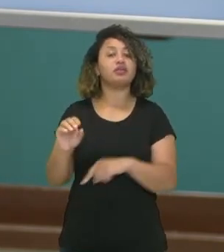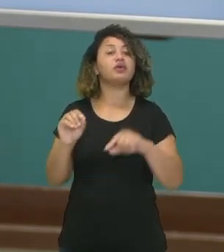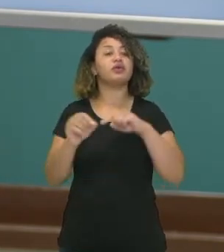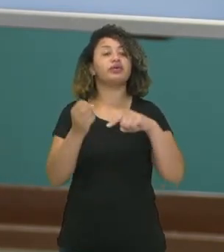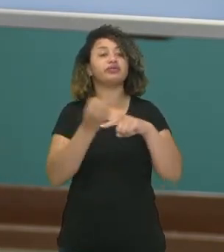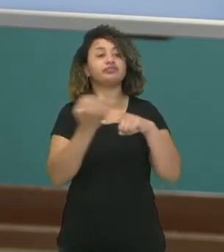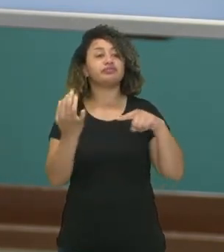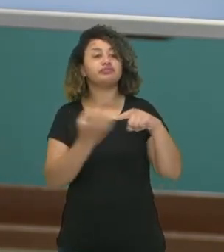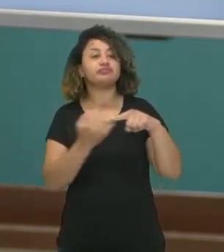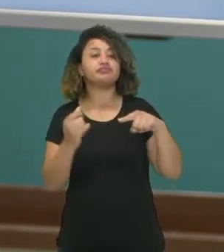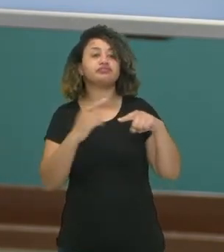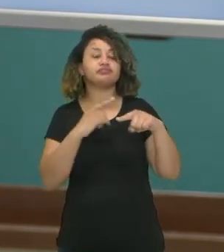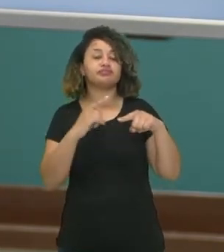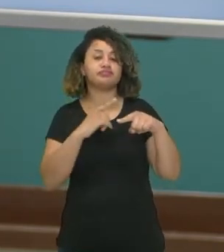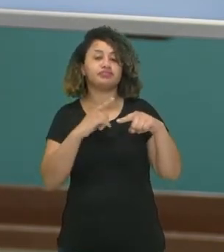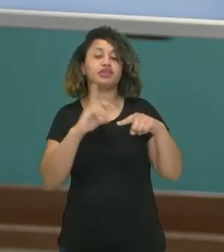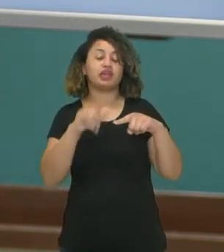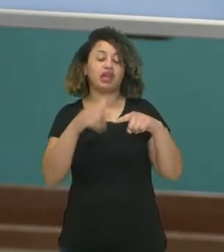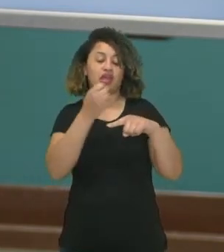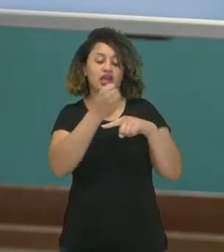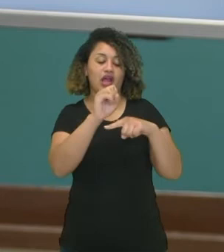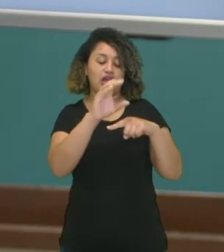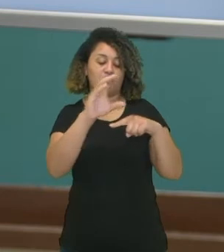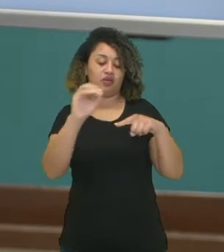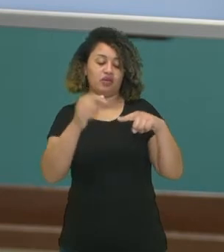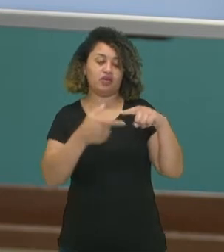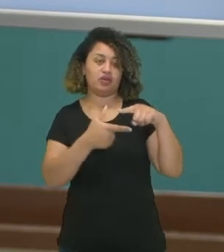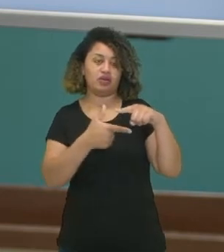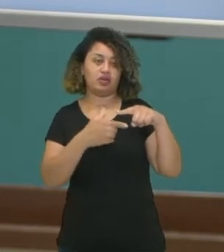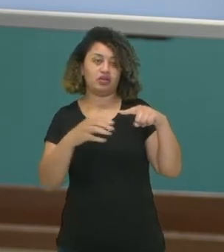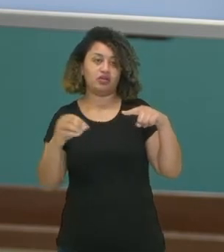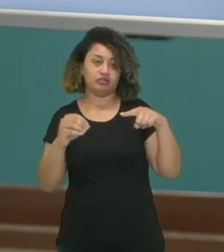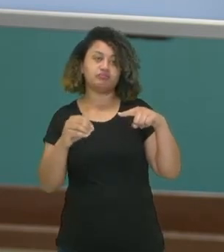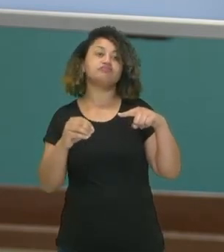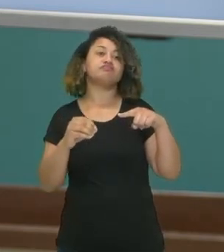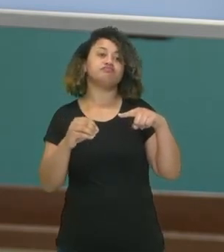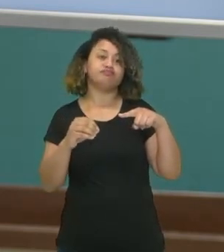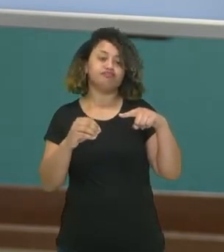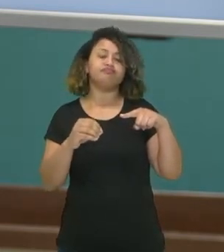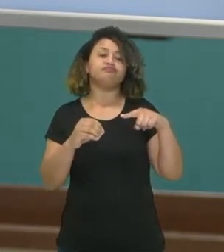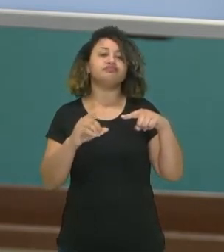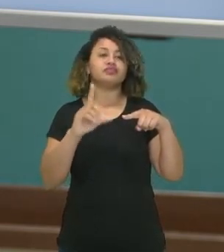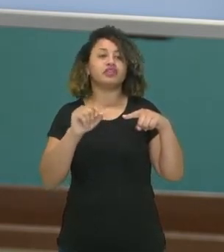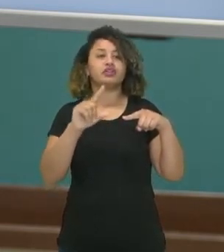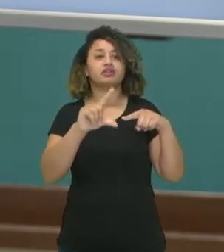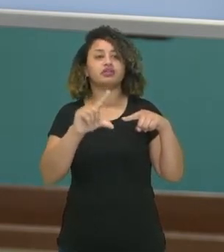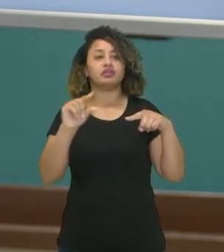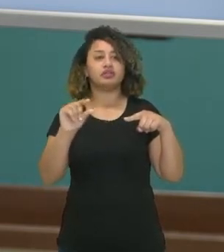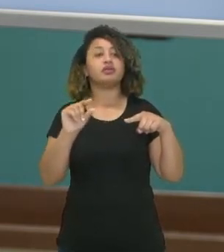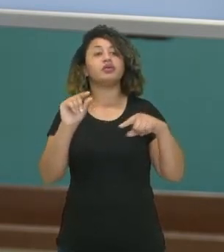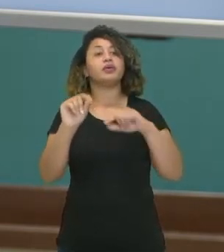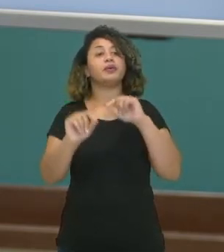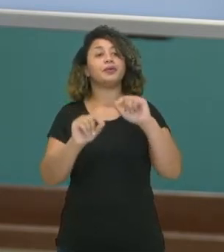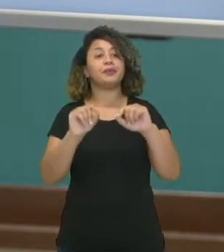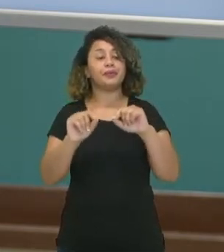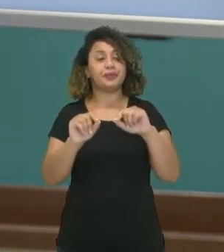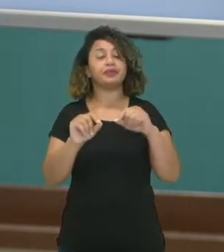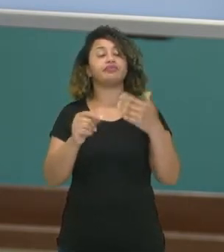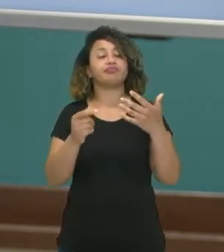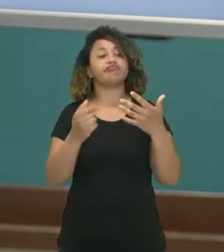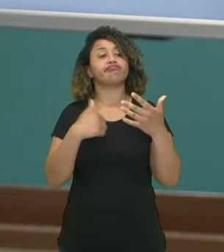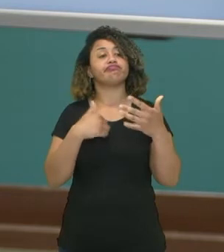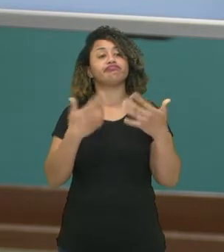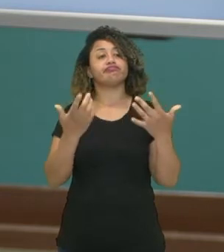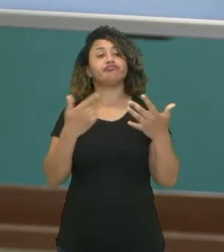proporção da figura 1 pela figura 2, ok? 80 está para 200.